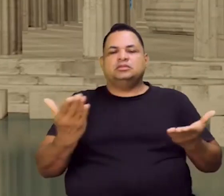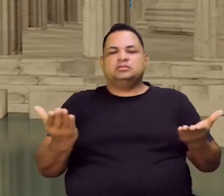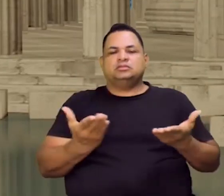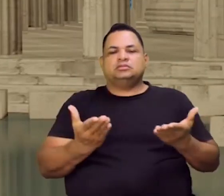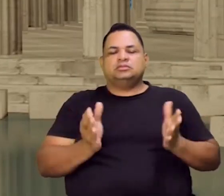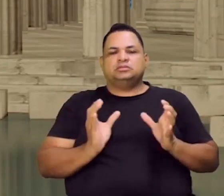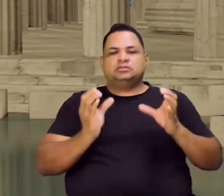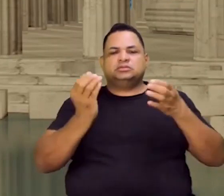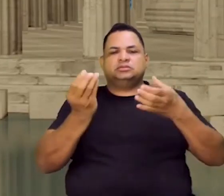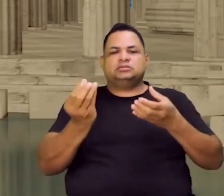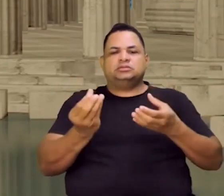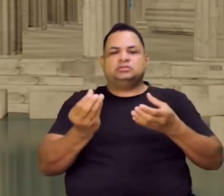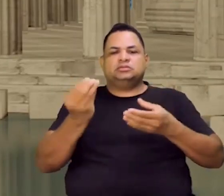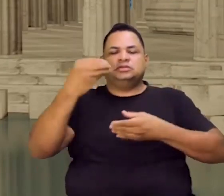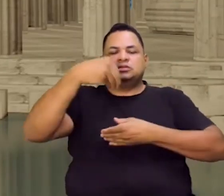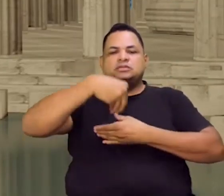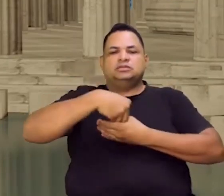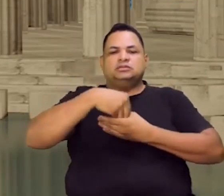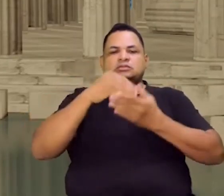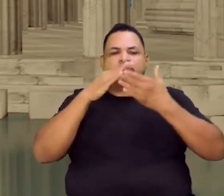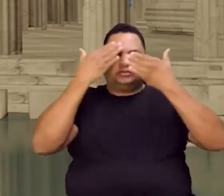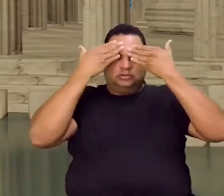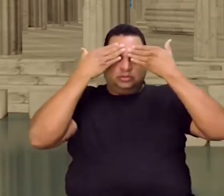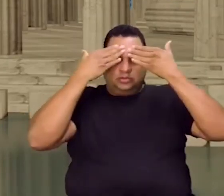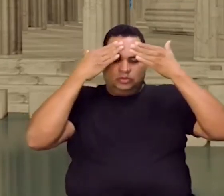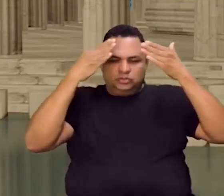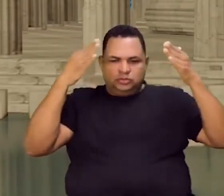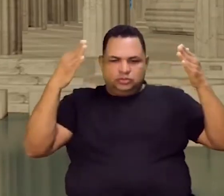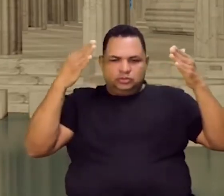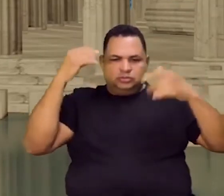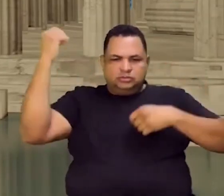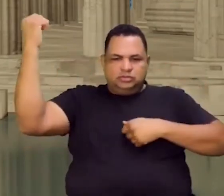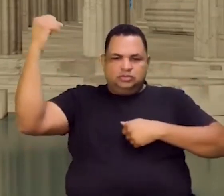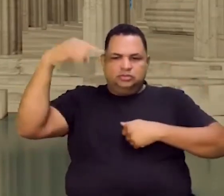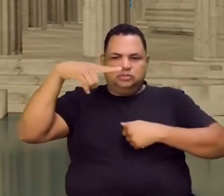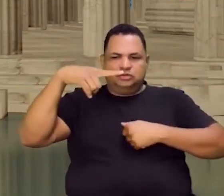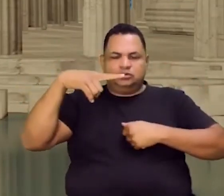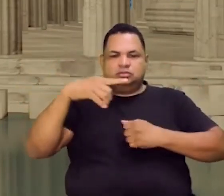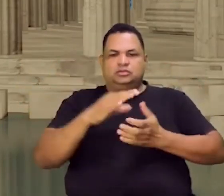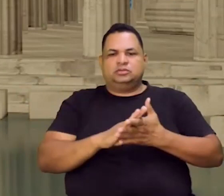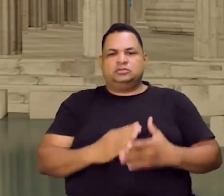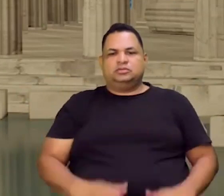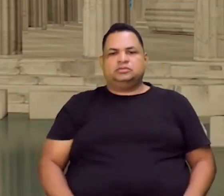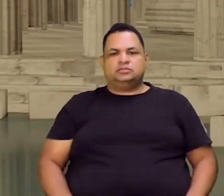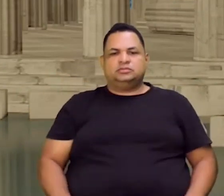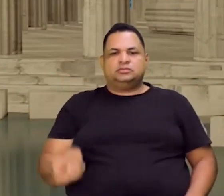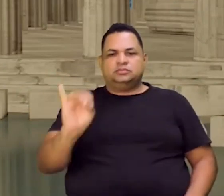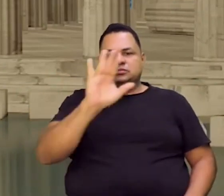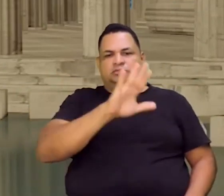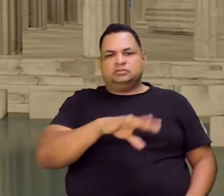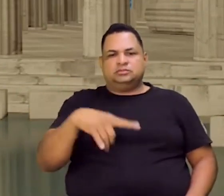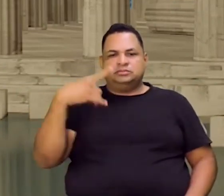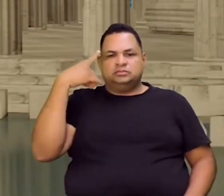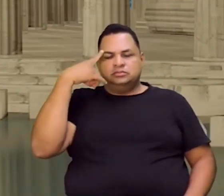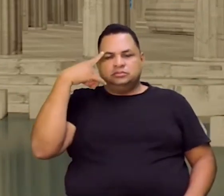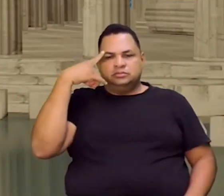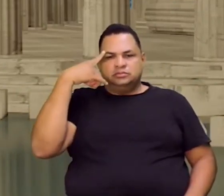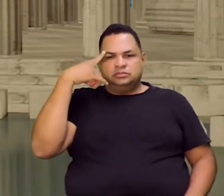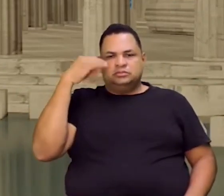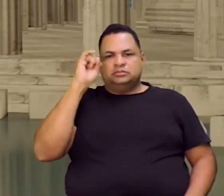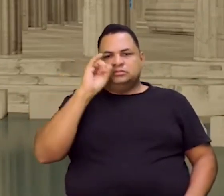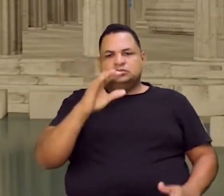seja, quebrou, trouxe a luz. Isso é tudo analogia que eles fazem, né? Imagens, pensamento figurativo,